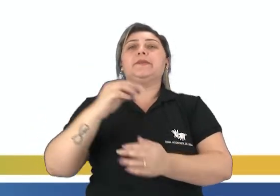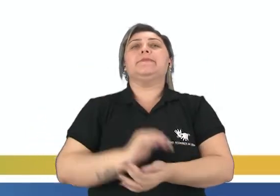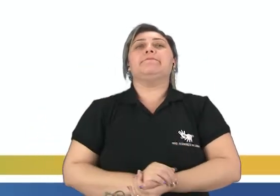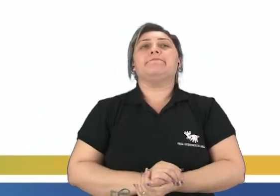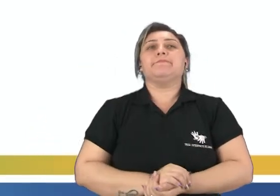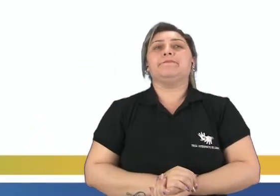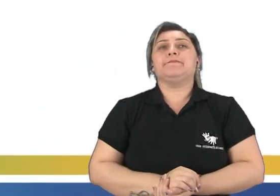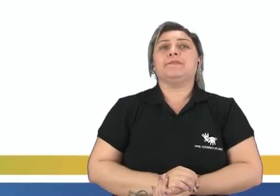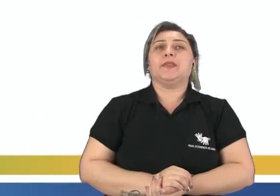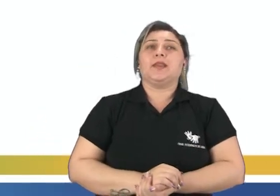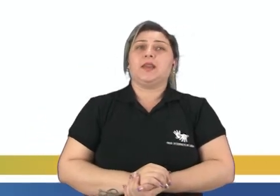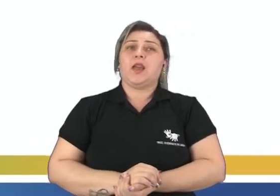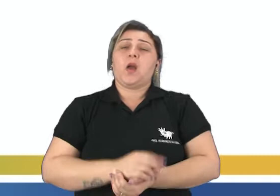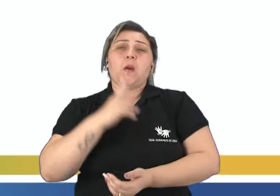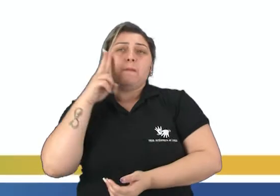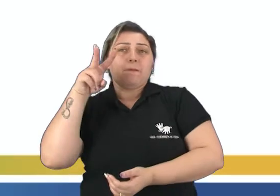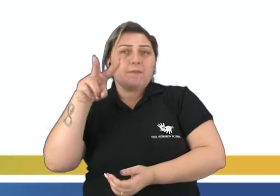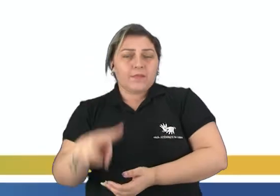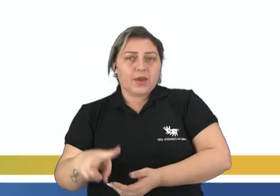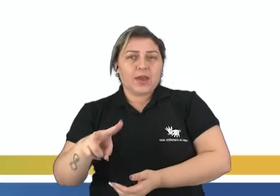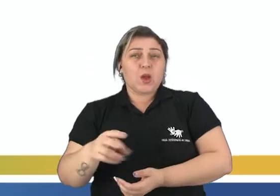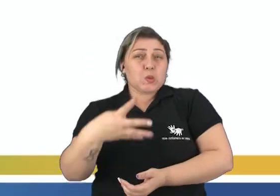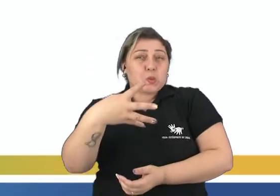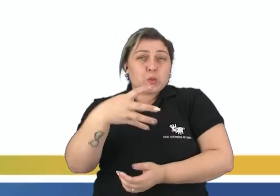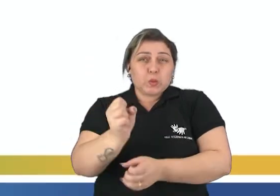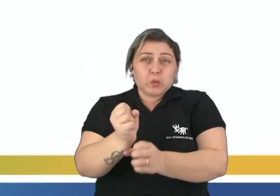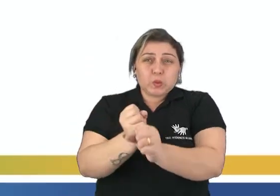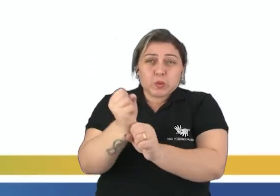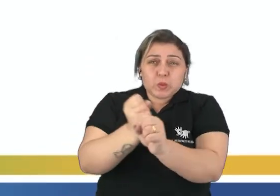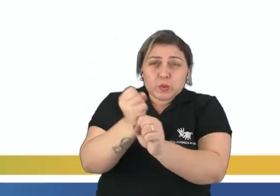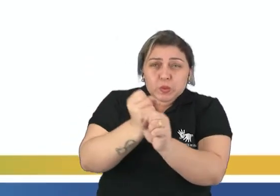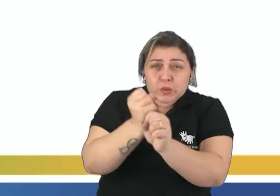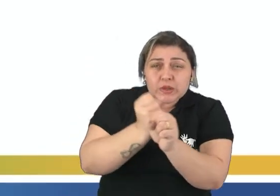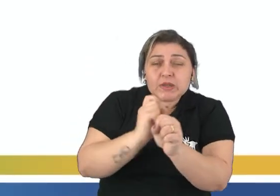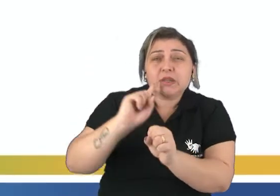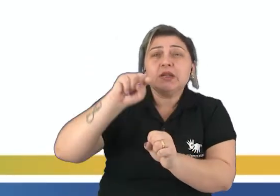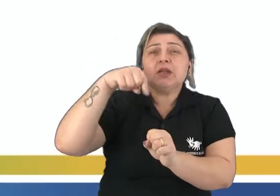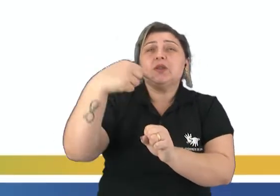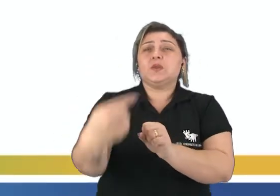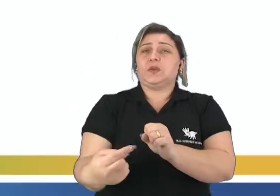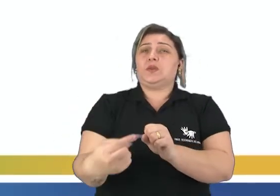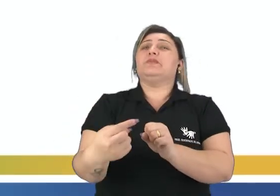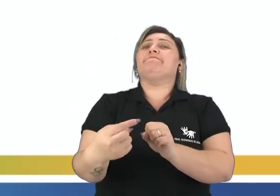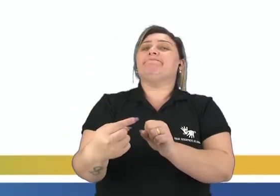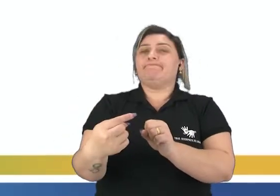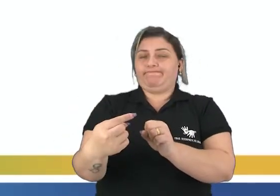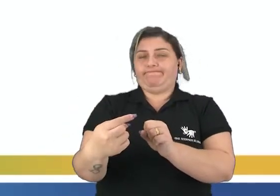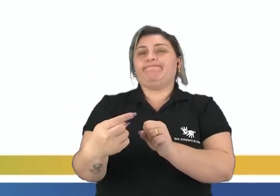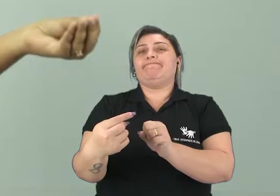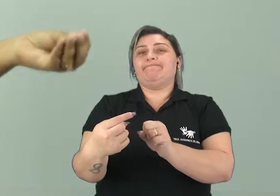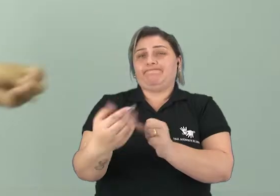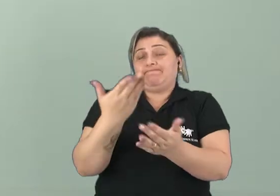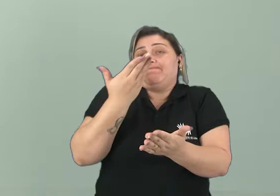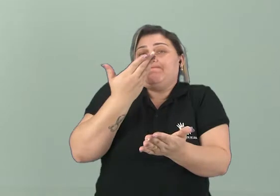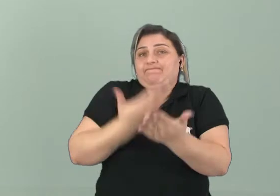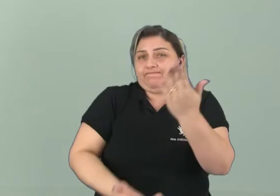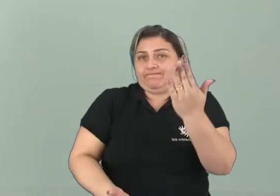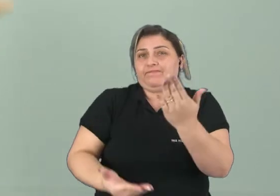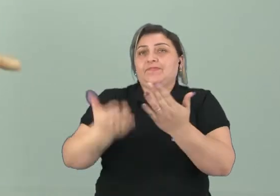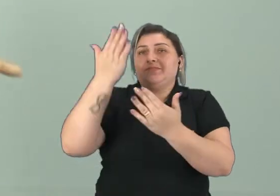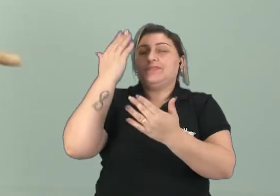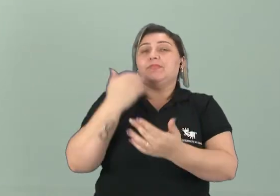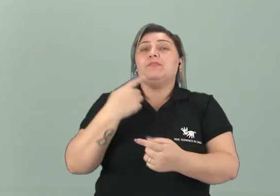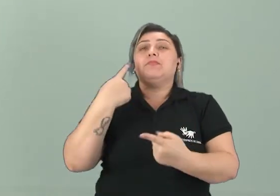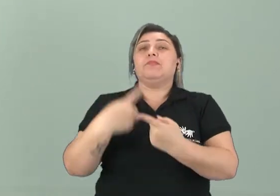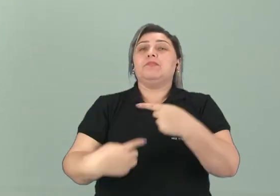1983. Então, como a gente pode ver, gente, 40 anos depois, né? Quantos talentos foram desperdiçados, né? Por